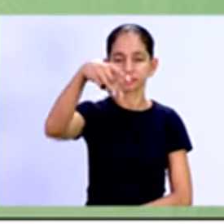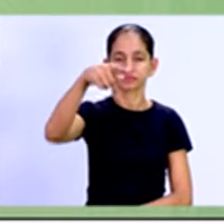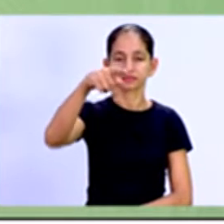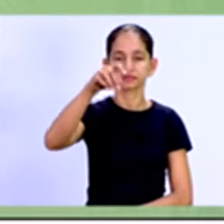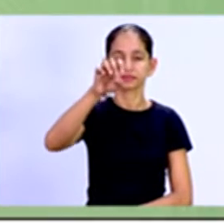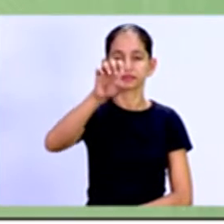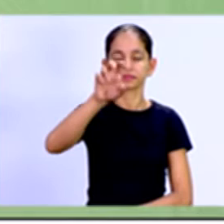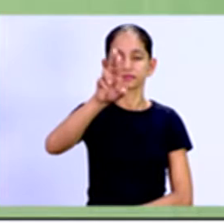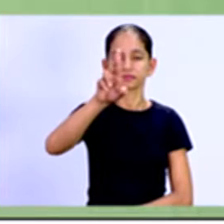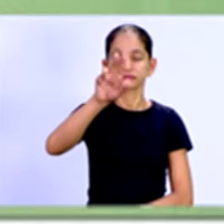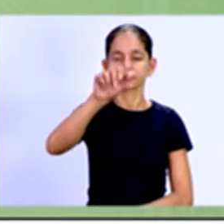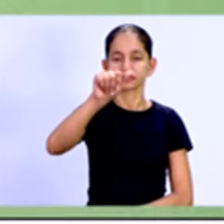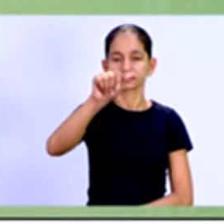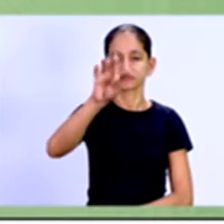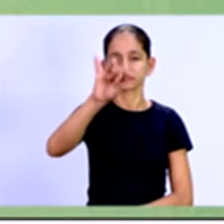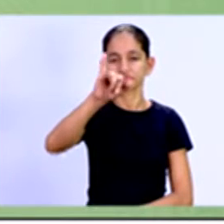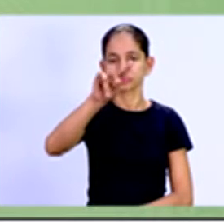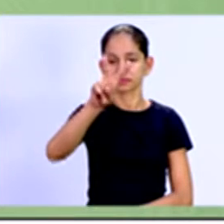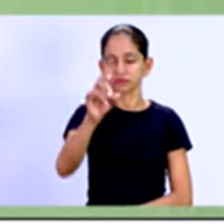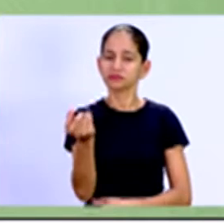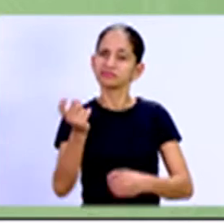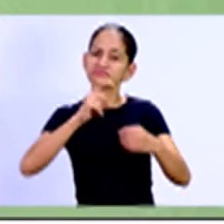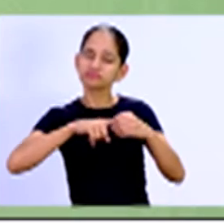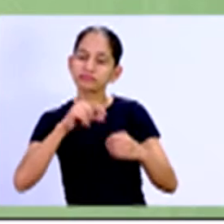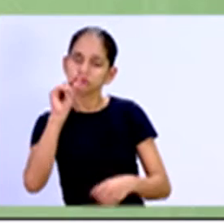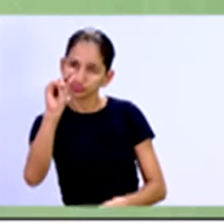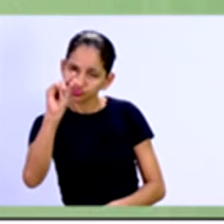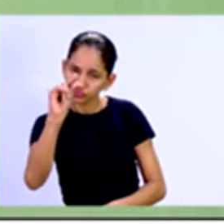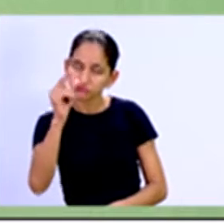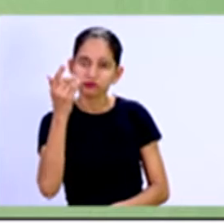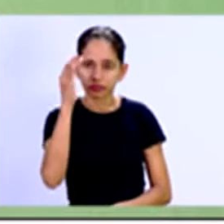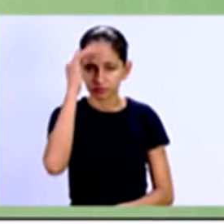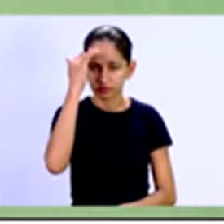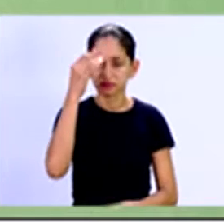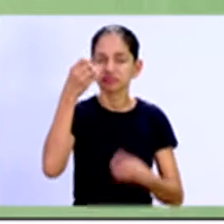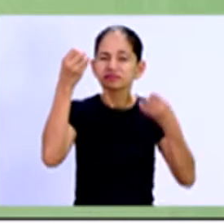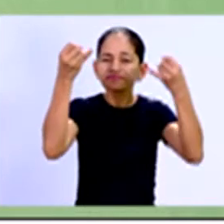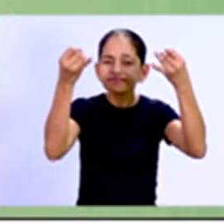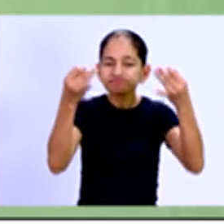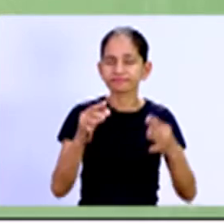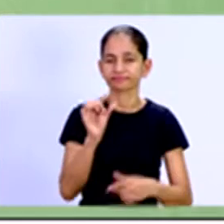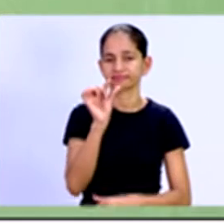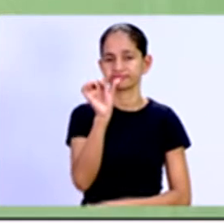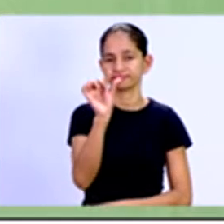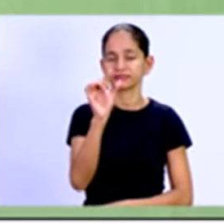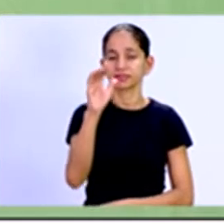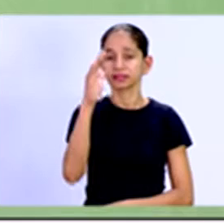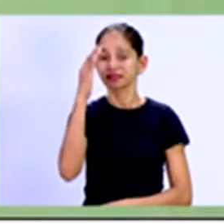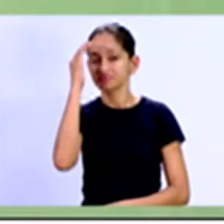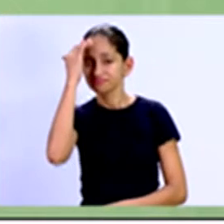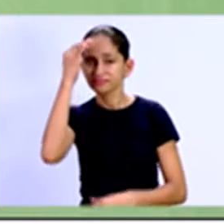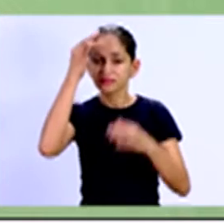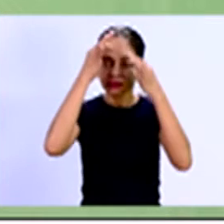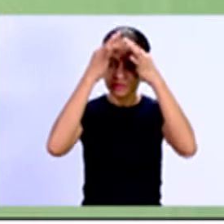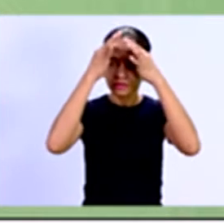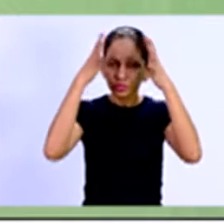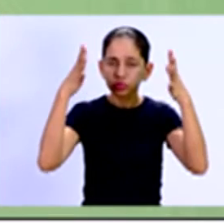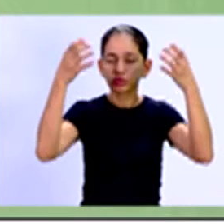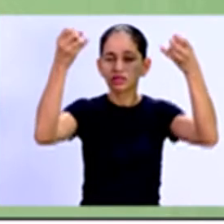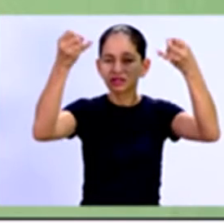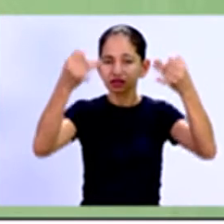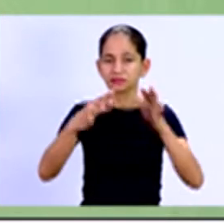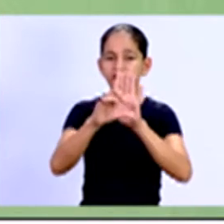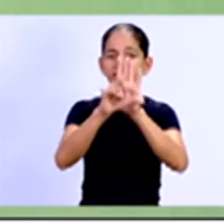Kant. Eu vou voltar um pouquinho aqui nessas máximas, só para a gente falar um pouco dessa questão da